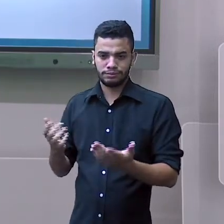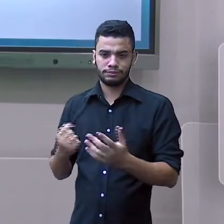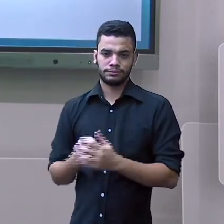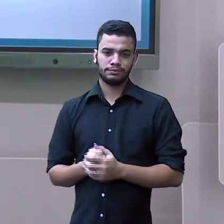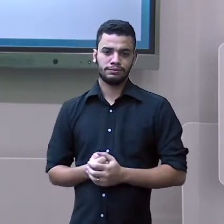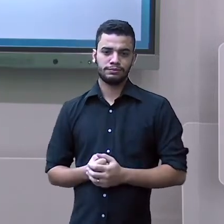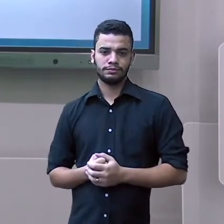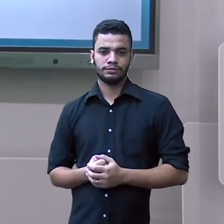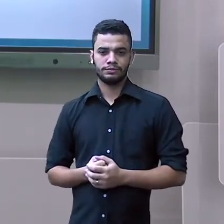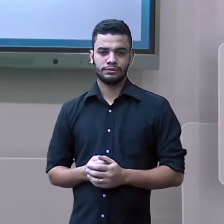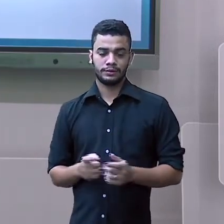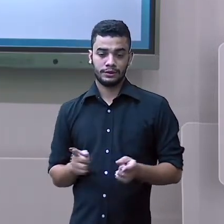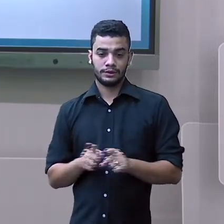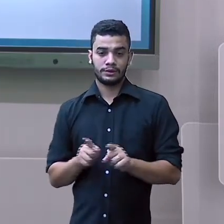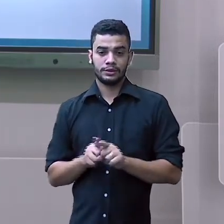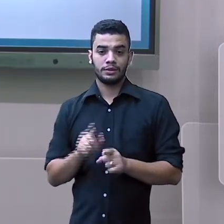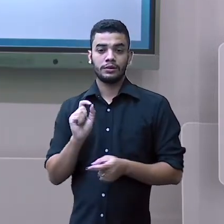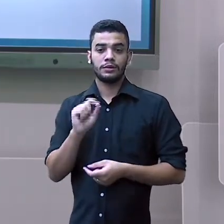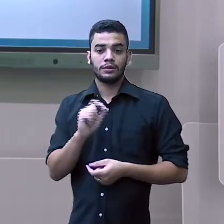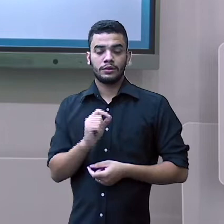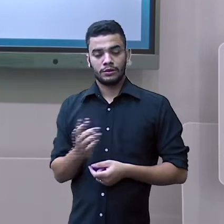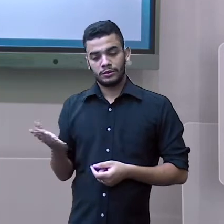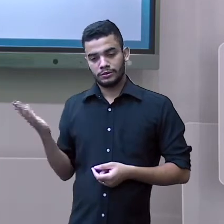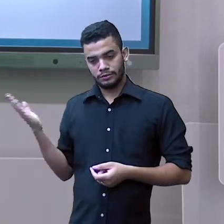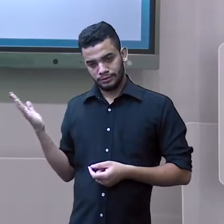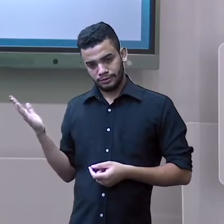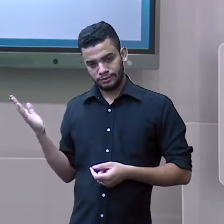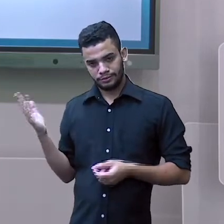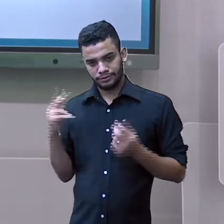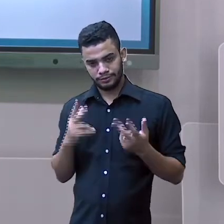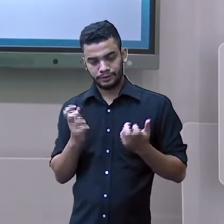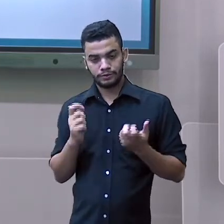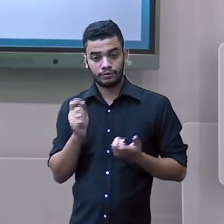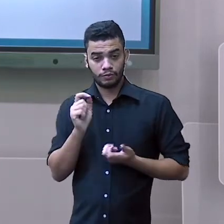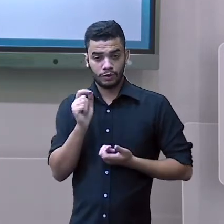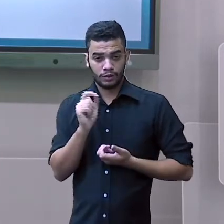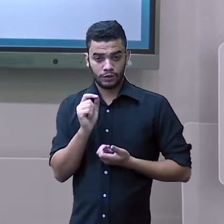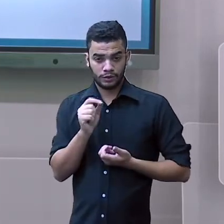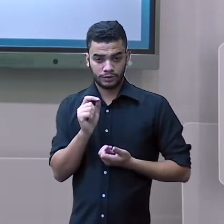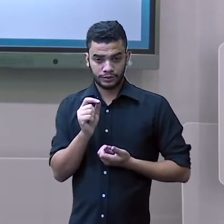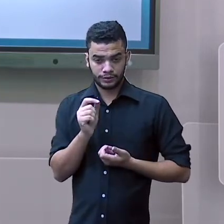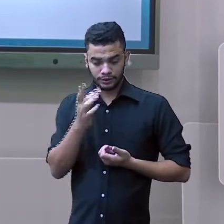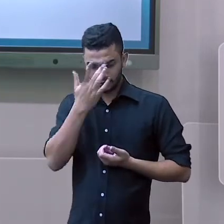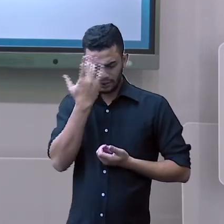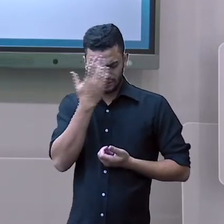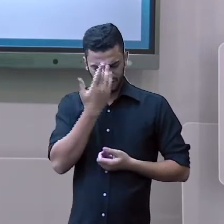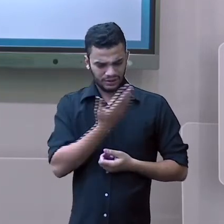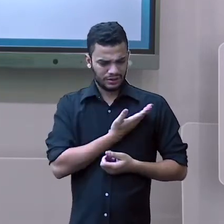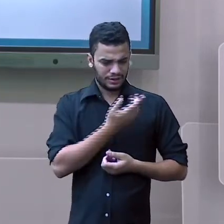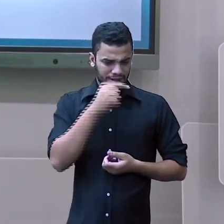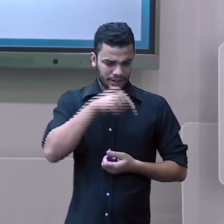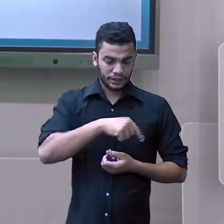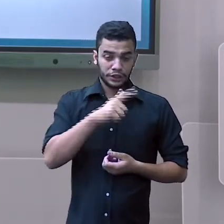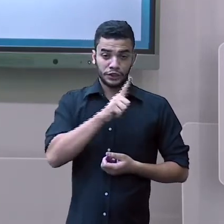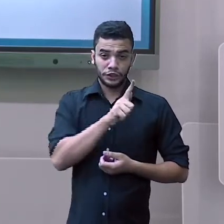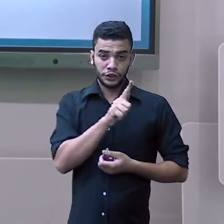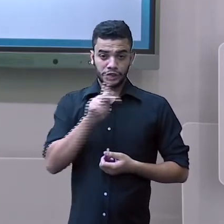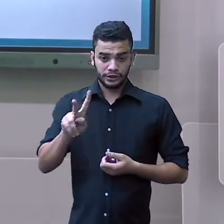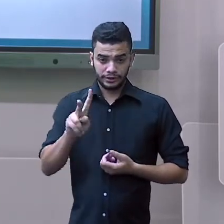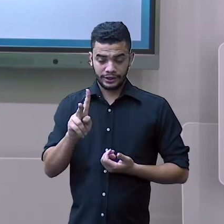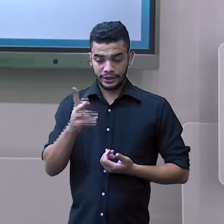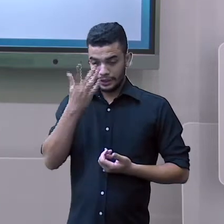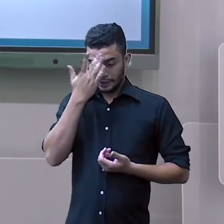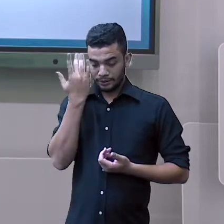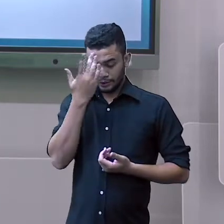certo? Temos alguns colegas, os amigos de Governador Valadares, que oferecem